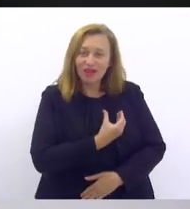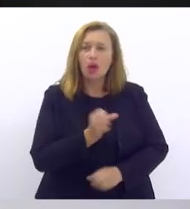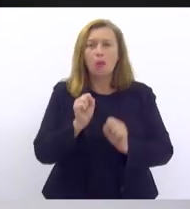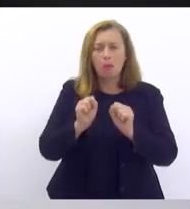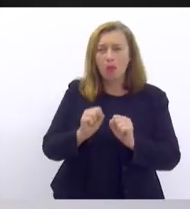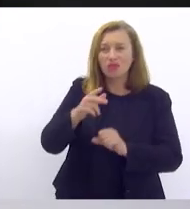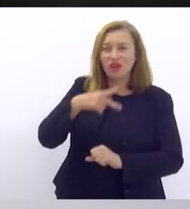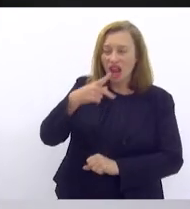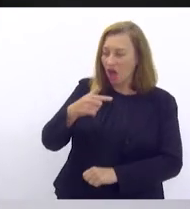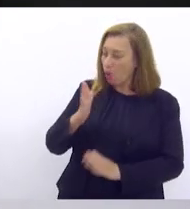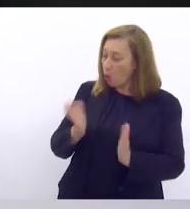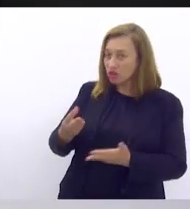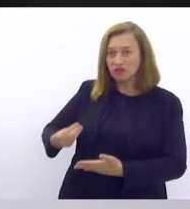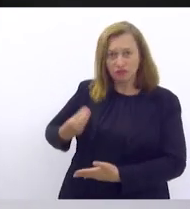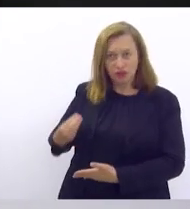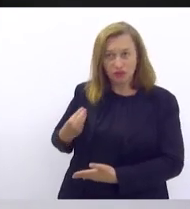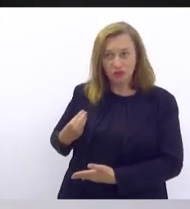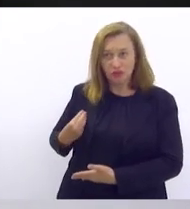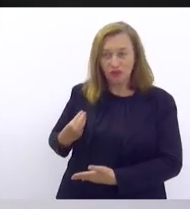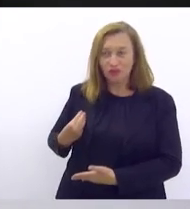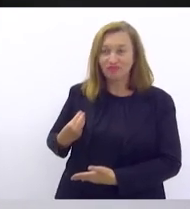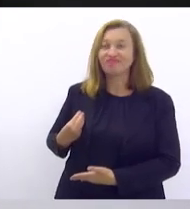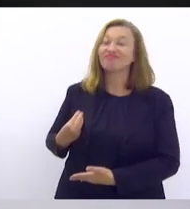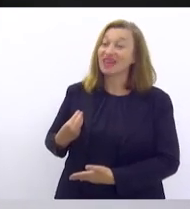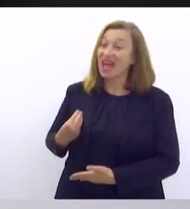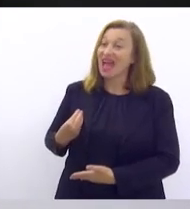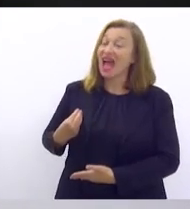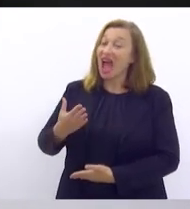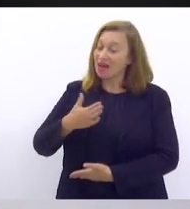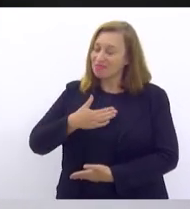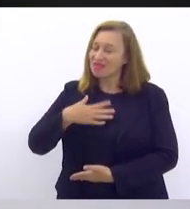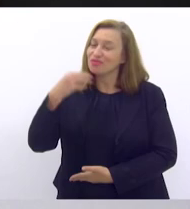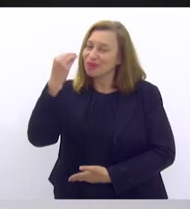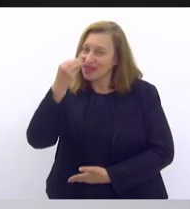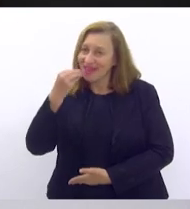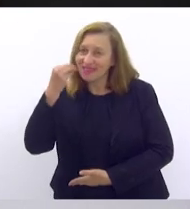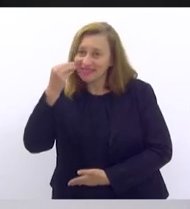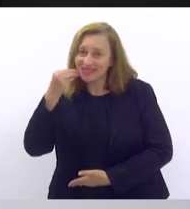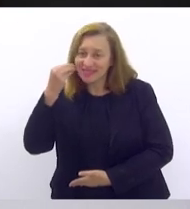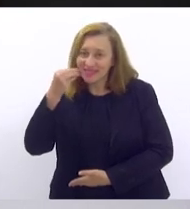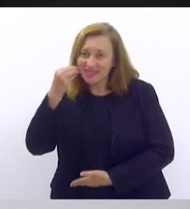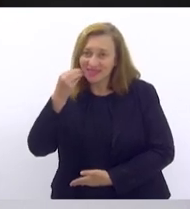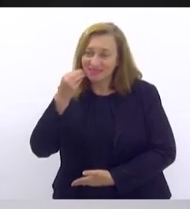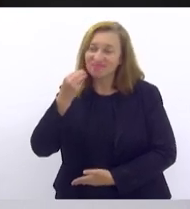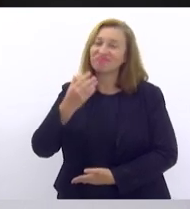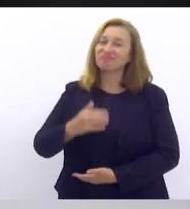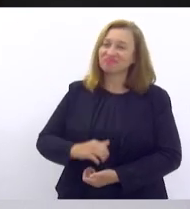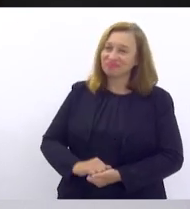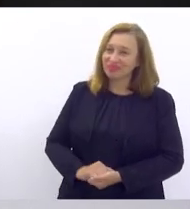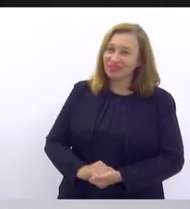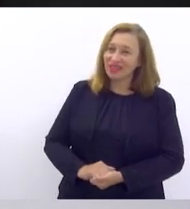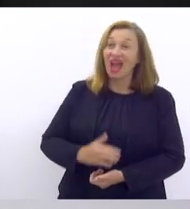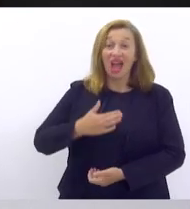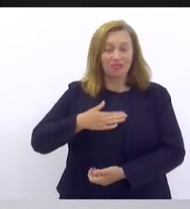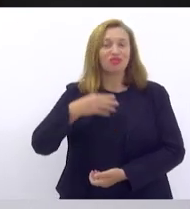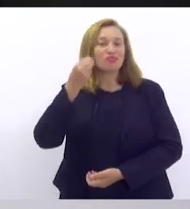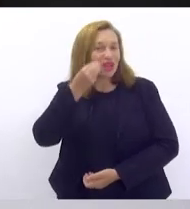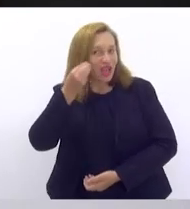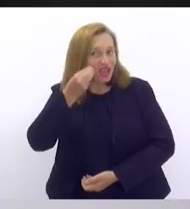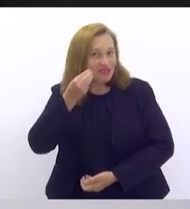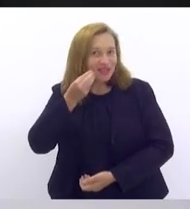dizer que se estou vivo hoje, muito da minha experiência, muito da minha experiência foi